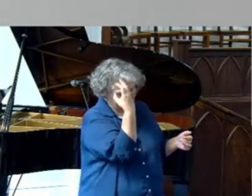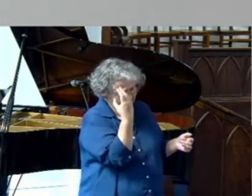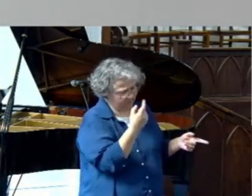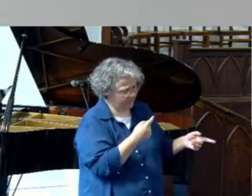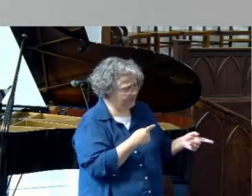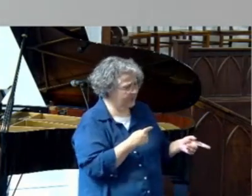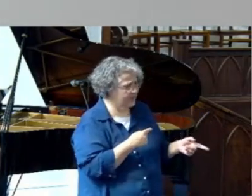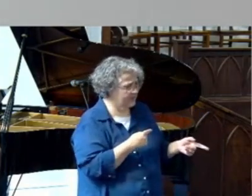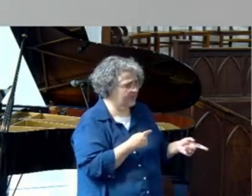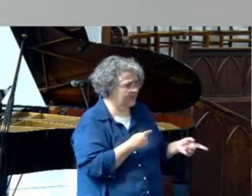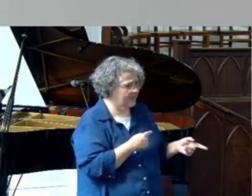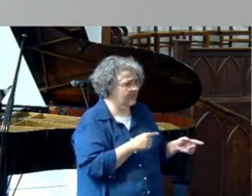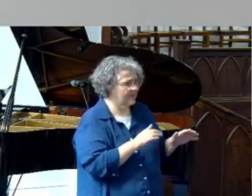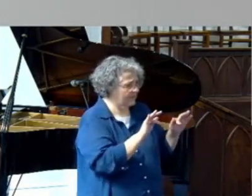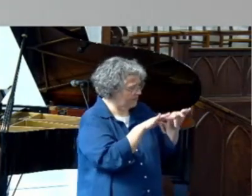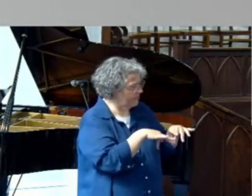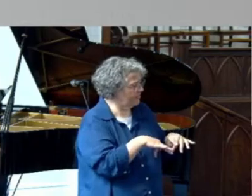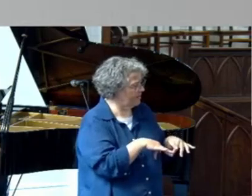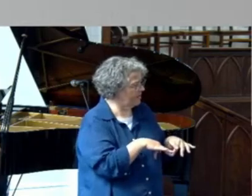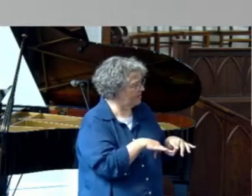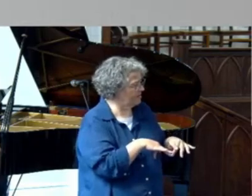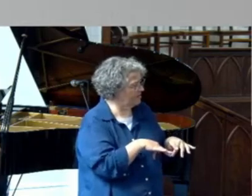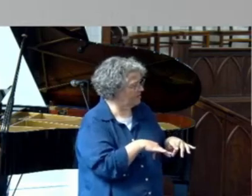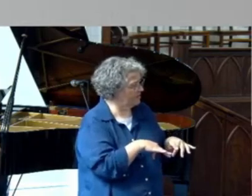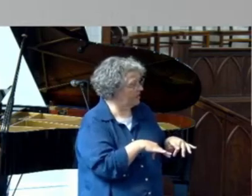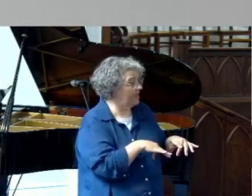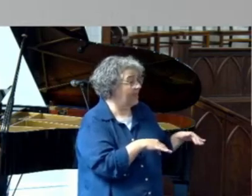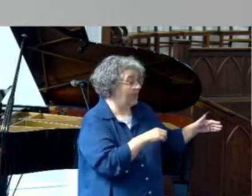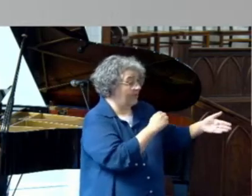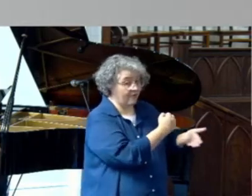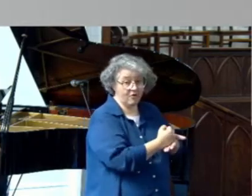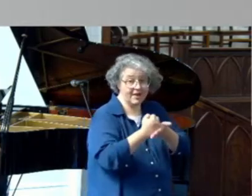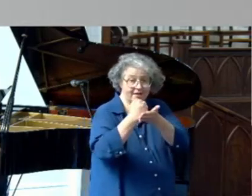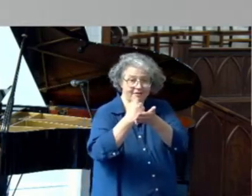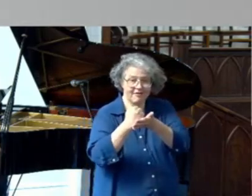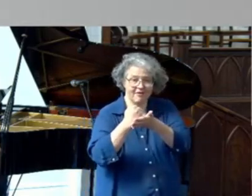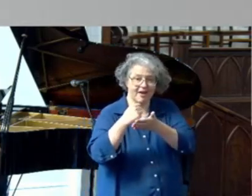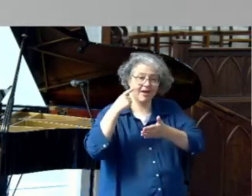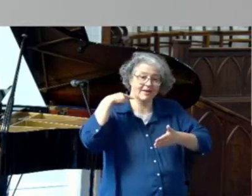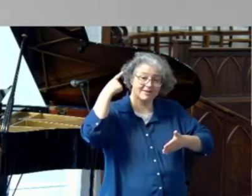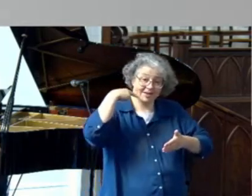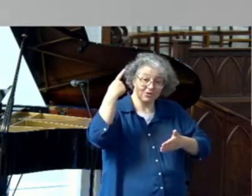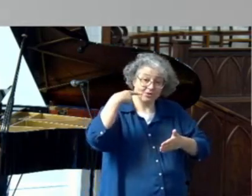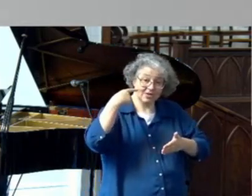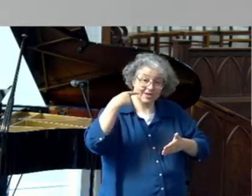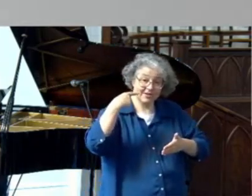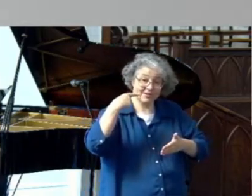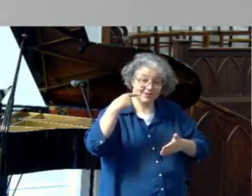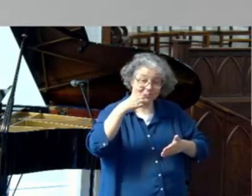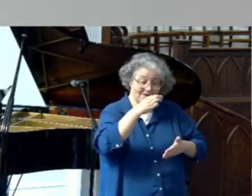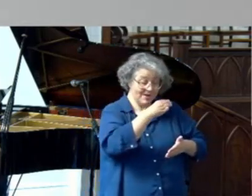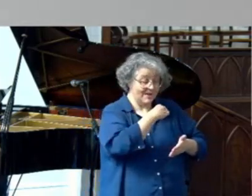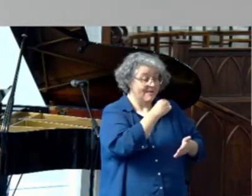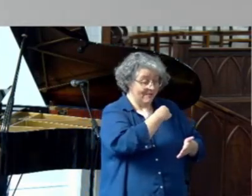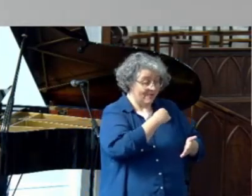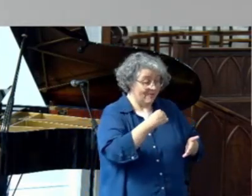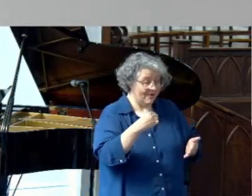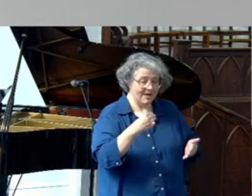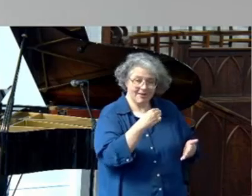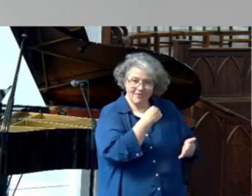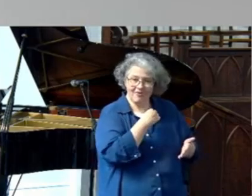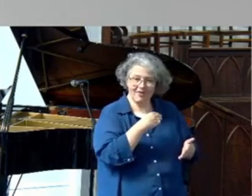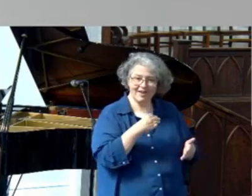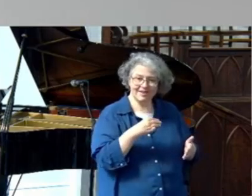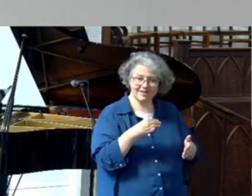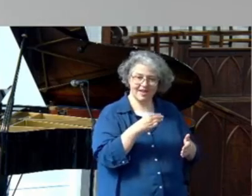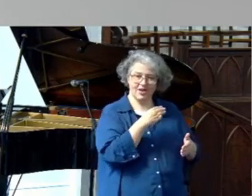no finalzinho de 2001, eu vou te levar para os Estados Unidos, você vai fazer o mestrado lá. E eu falei, que